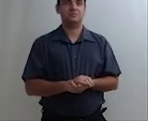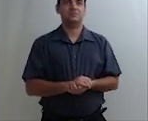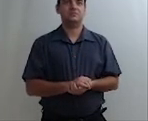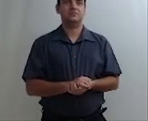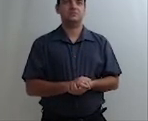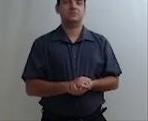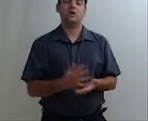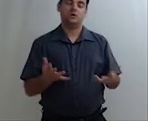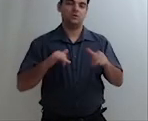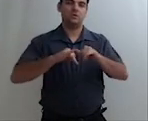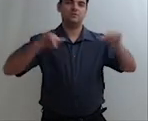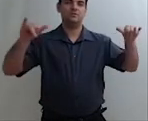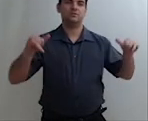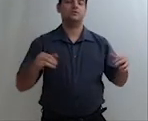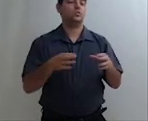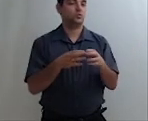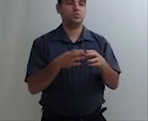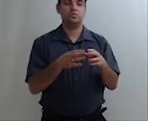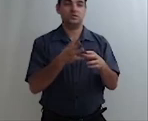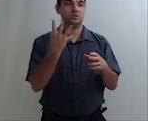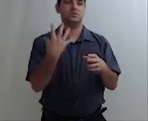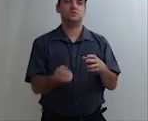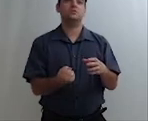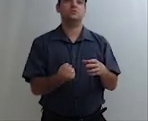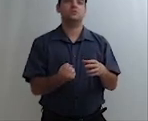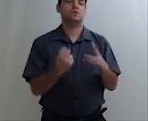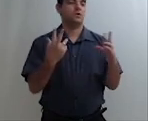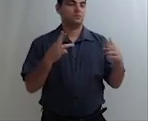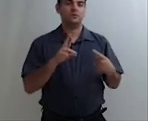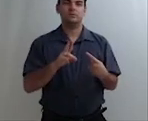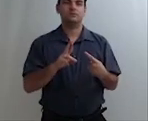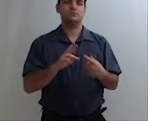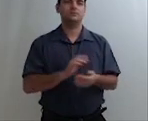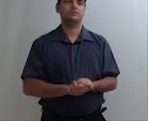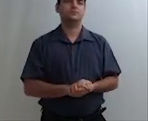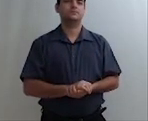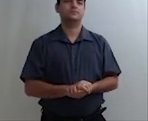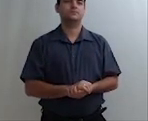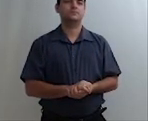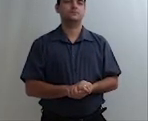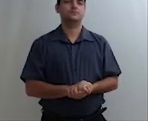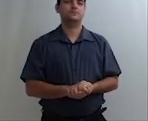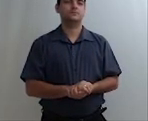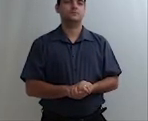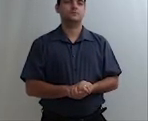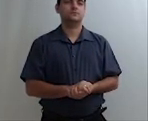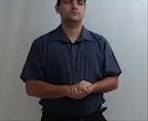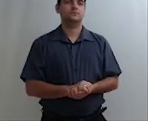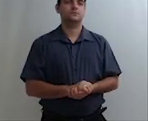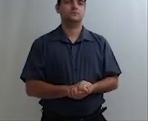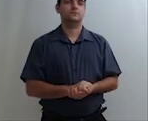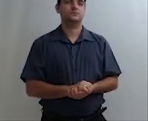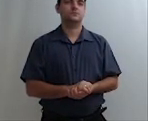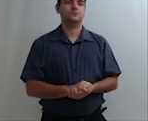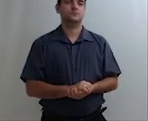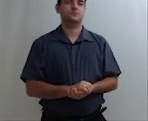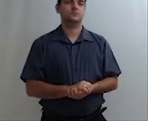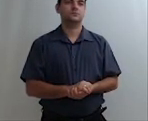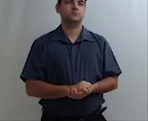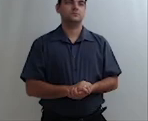proclamado resultado por unanimidade nos termos do voto do ilustre relator ainda da relatoria do ministro Sebastião